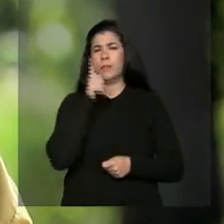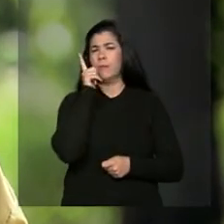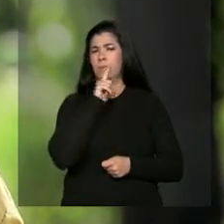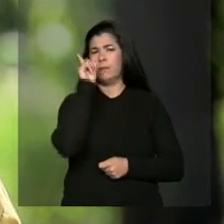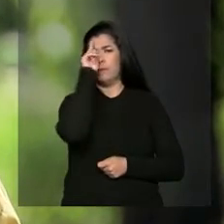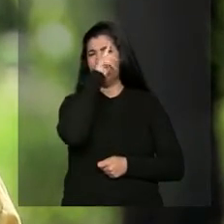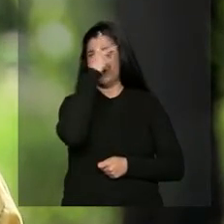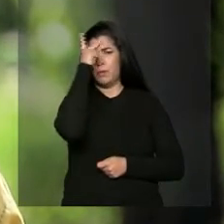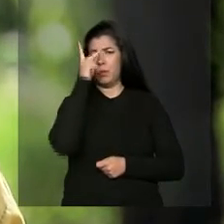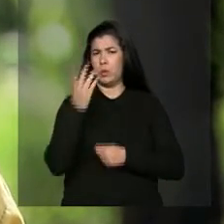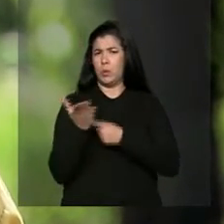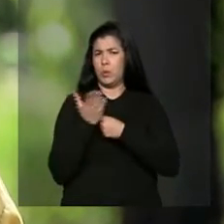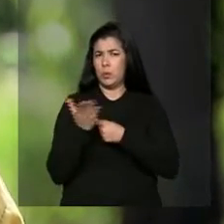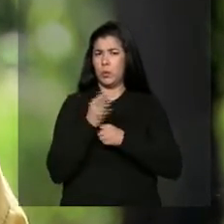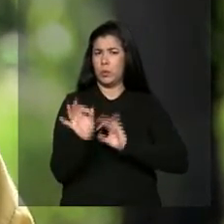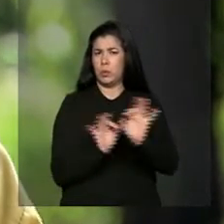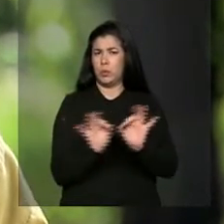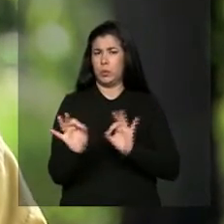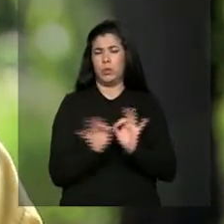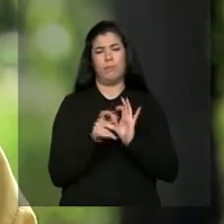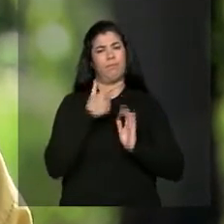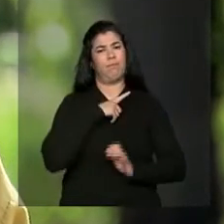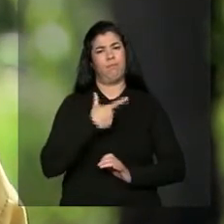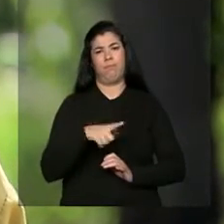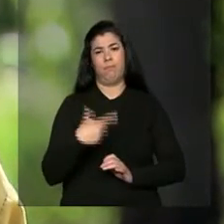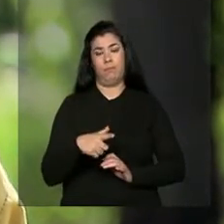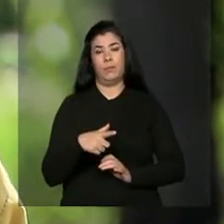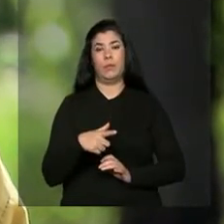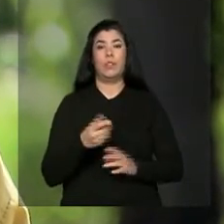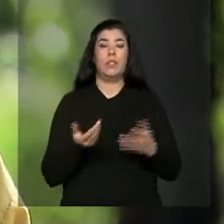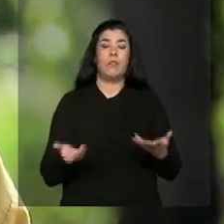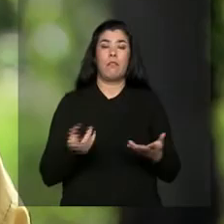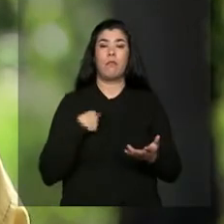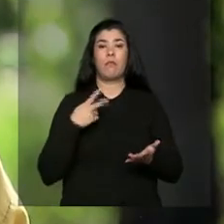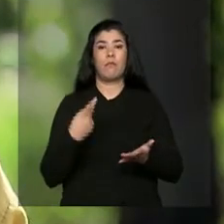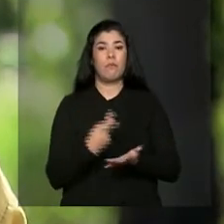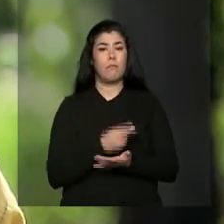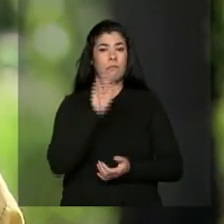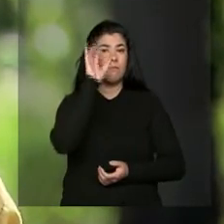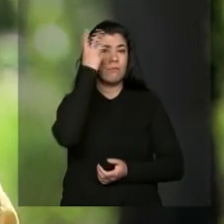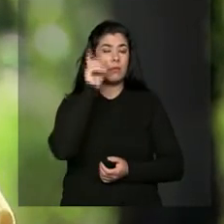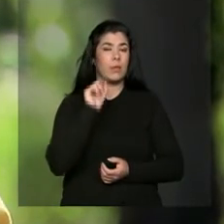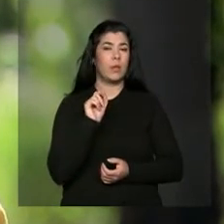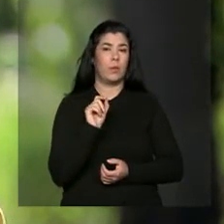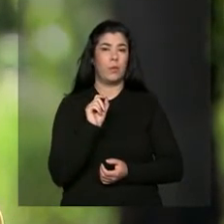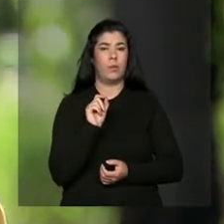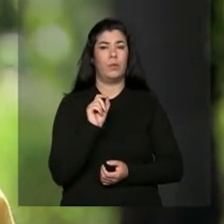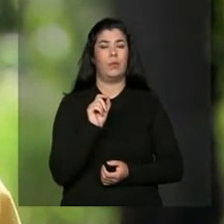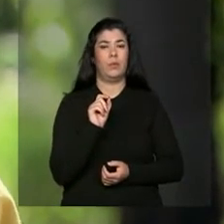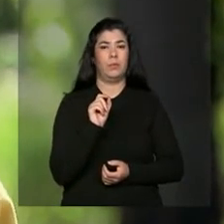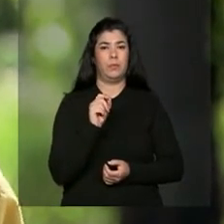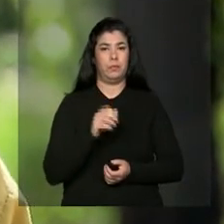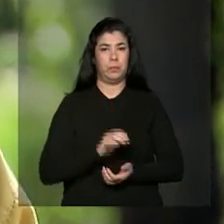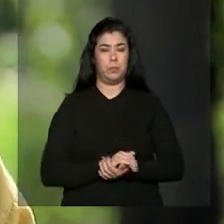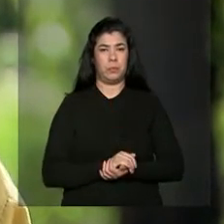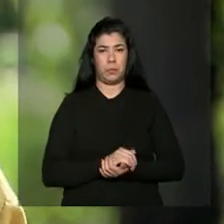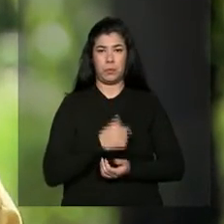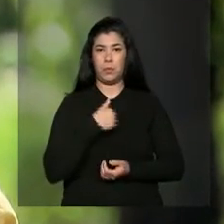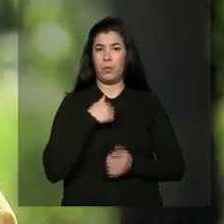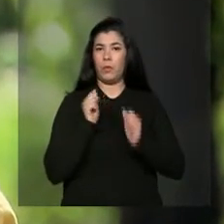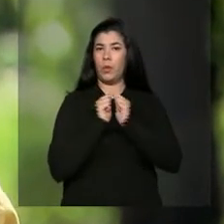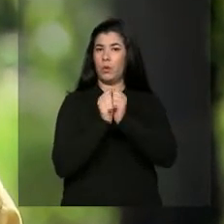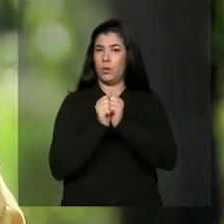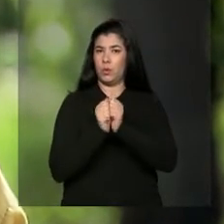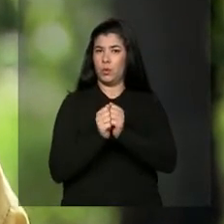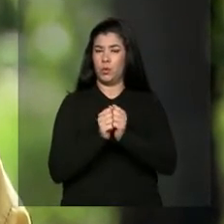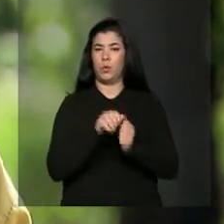para trabalhar, né, no braçal. E o que nós decidimos é que eu me juntei junto